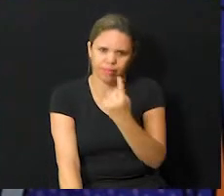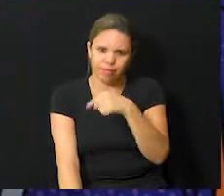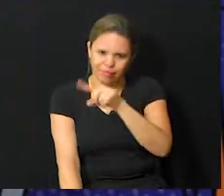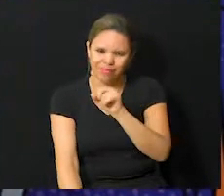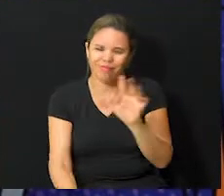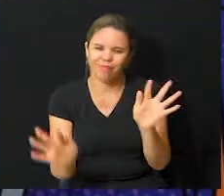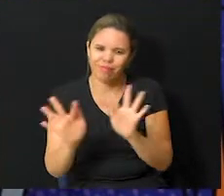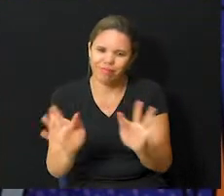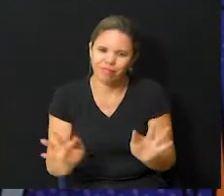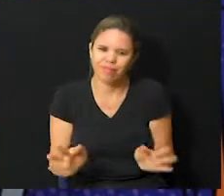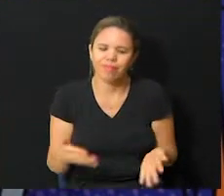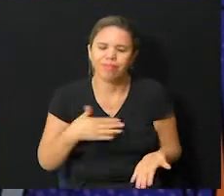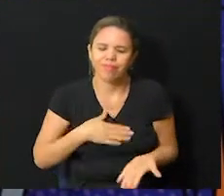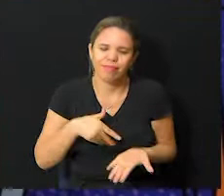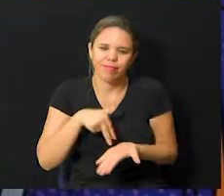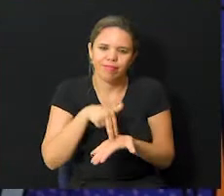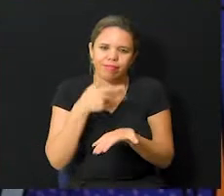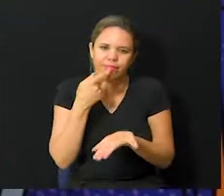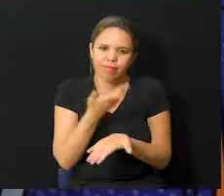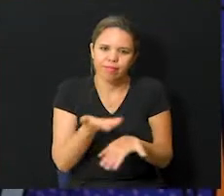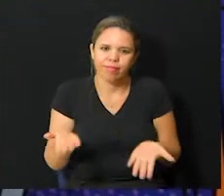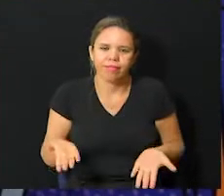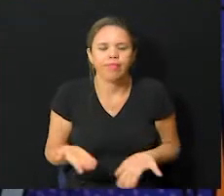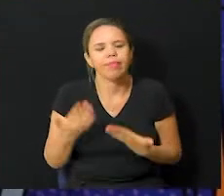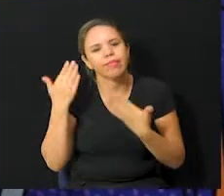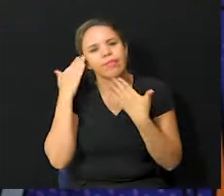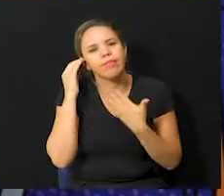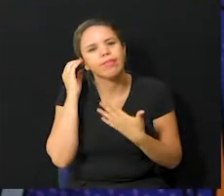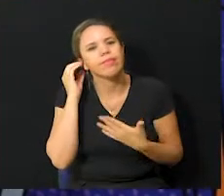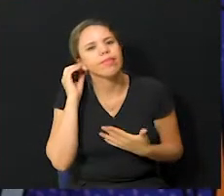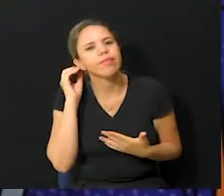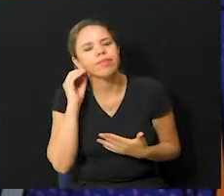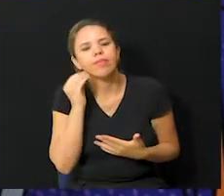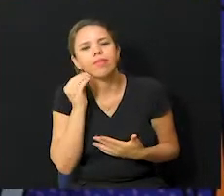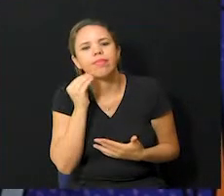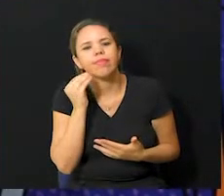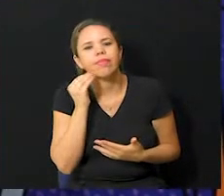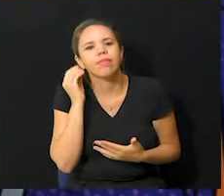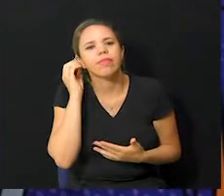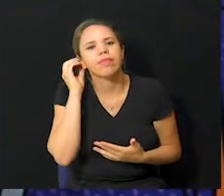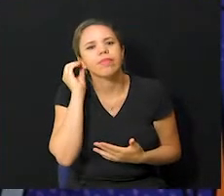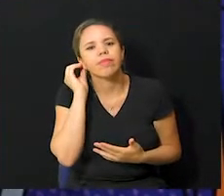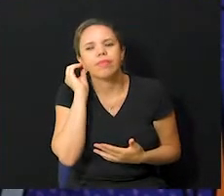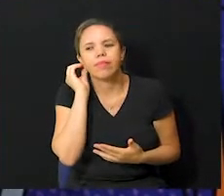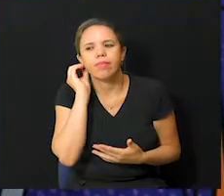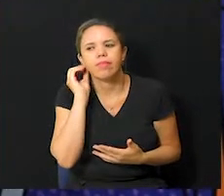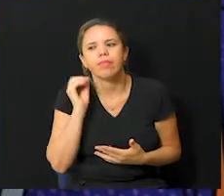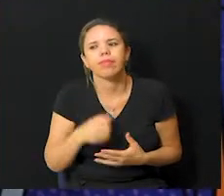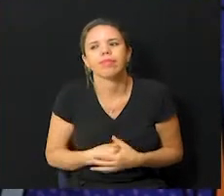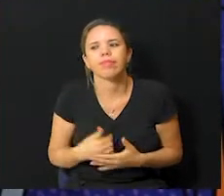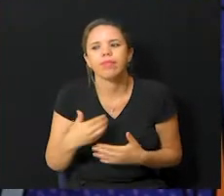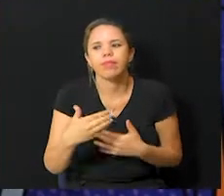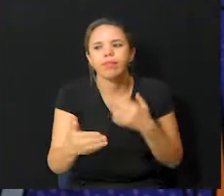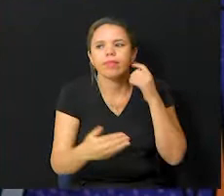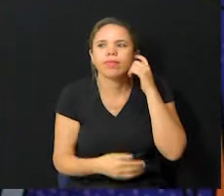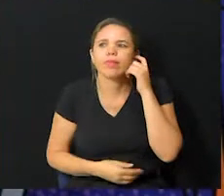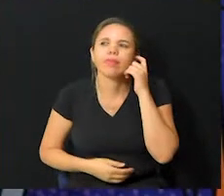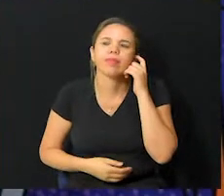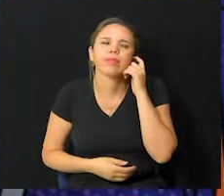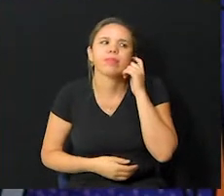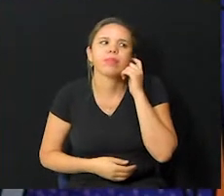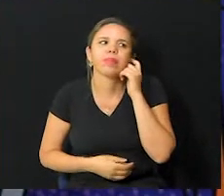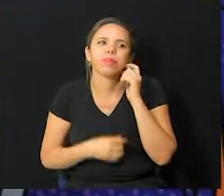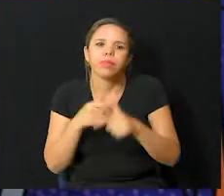Estou muito feliz de estar aqui falando com vocês. Agradeço muito a oportunidade e